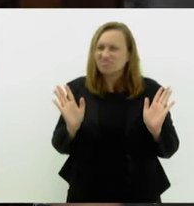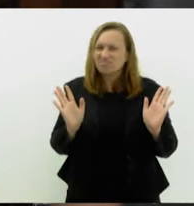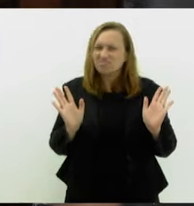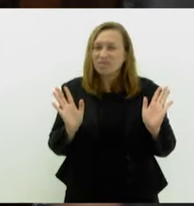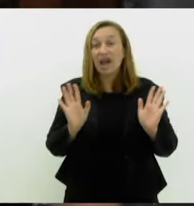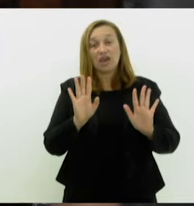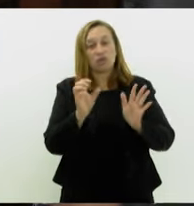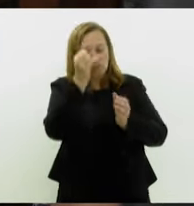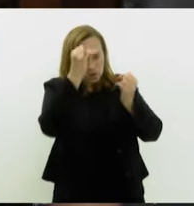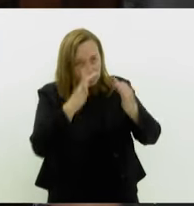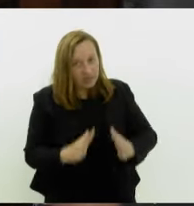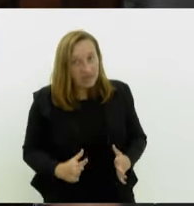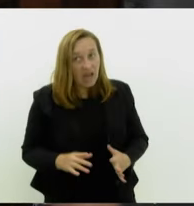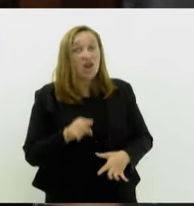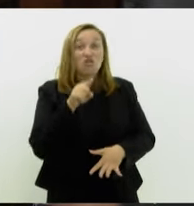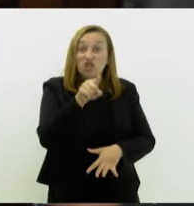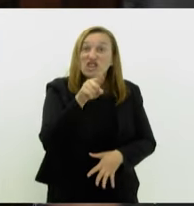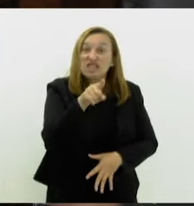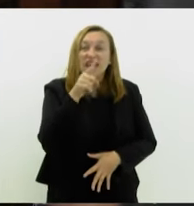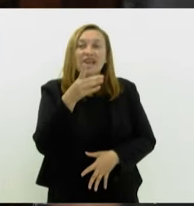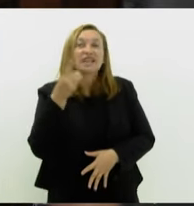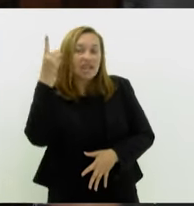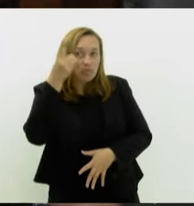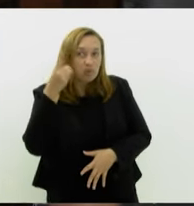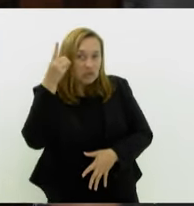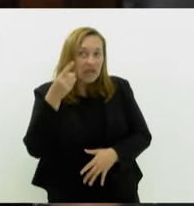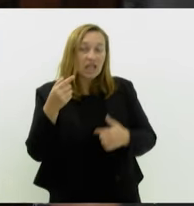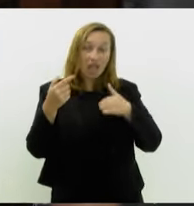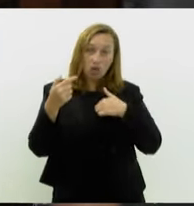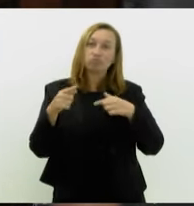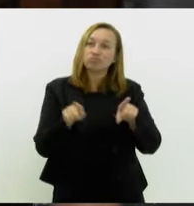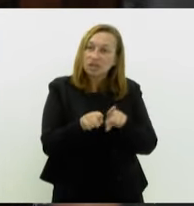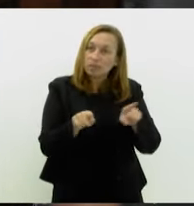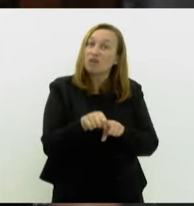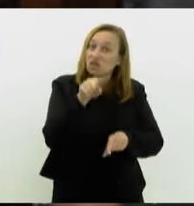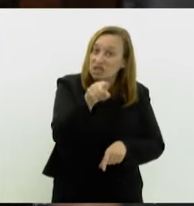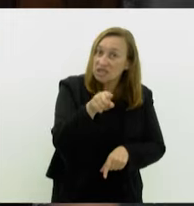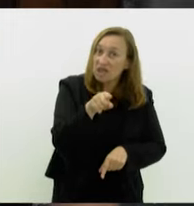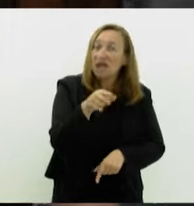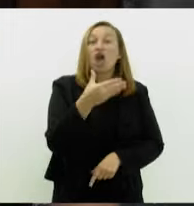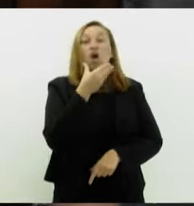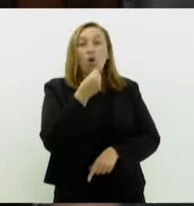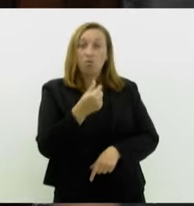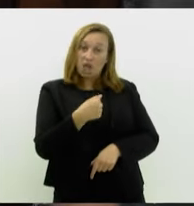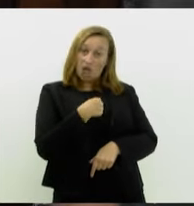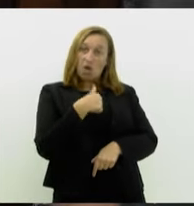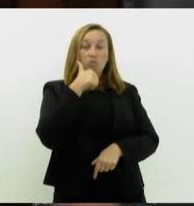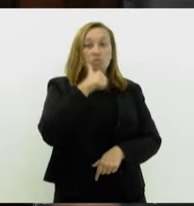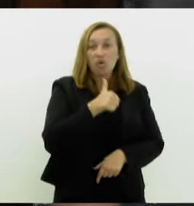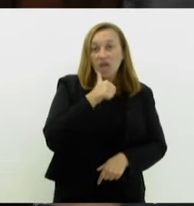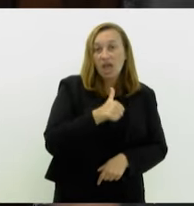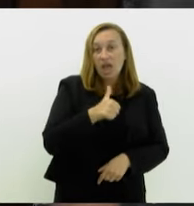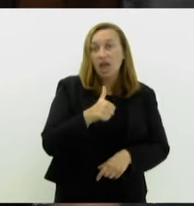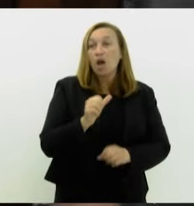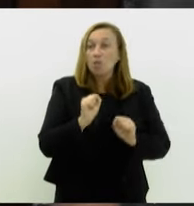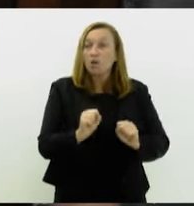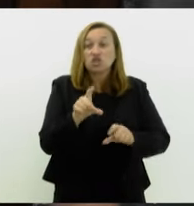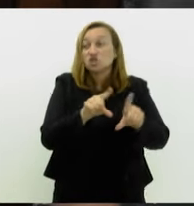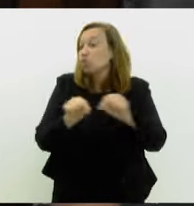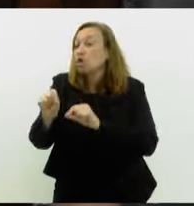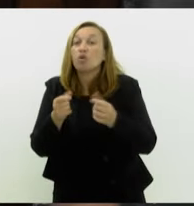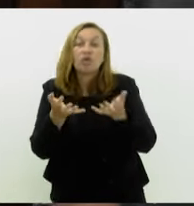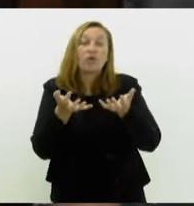vou facilitar você é deputado e eu também você é homem eu sou mulher ou posso ser o que eu quiser ou seja A